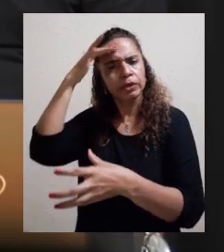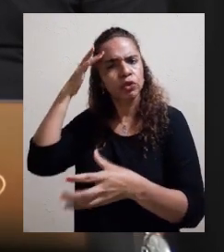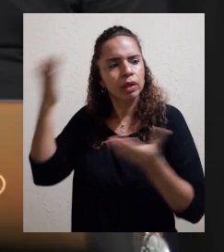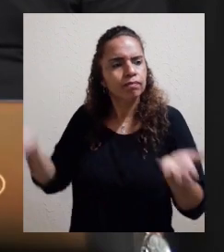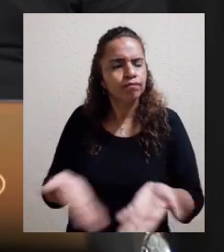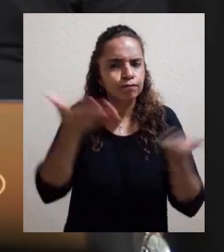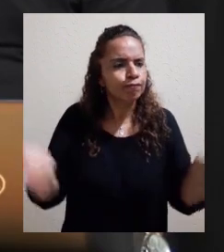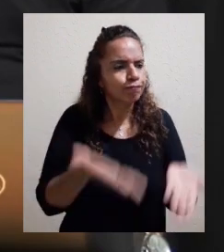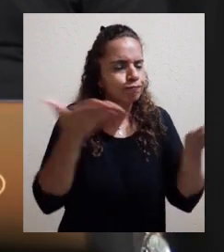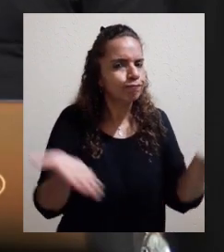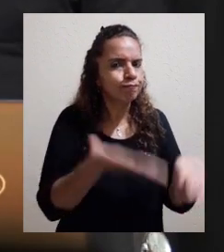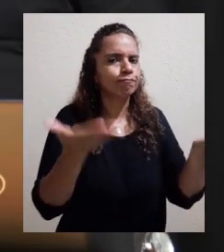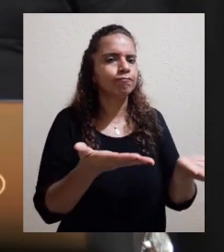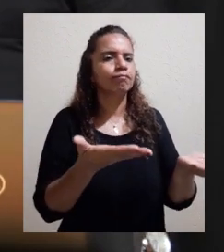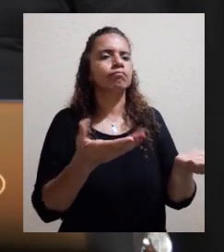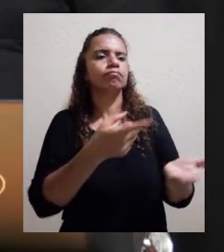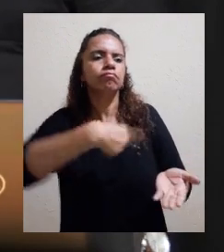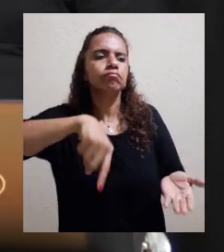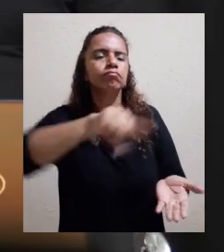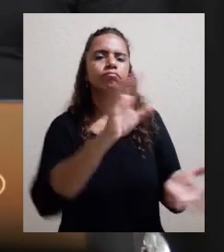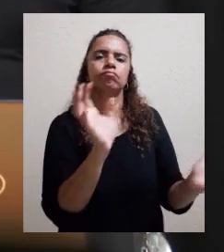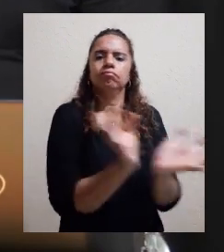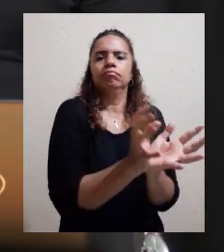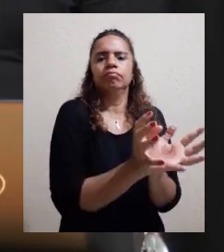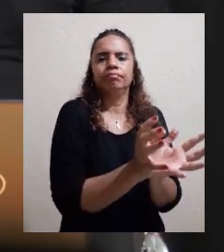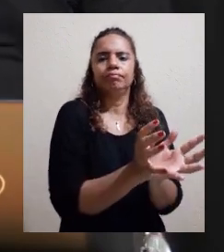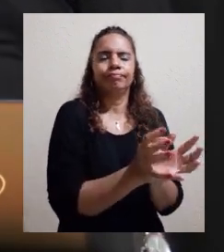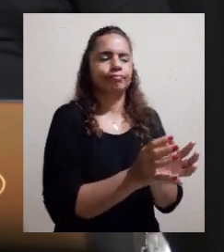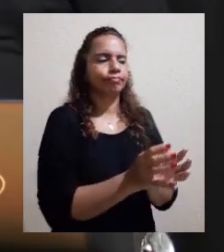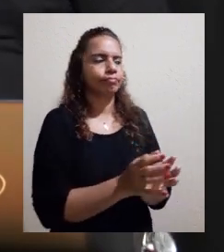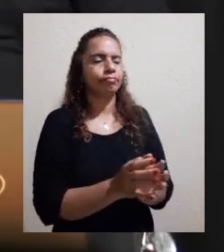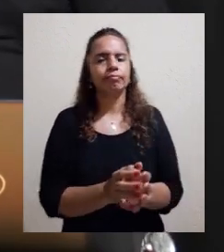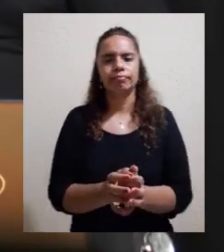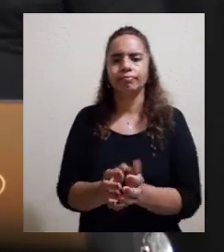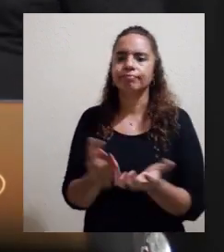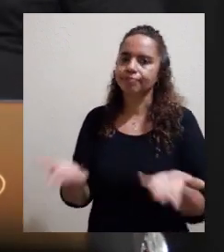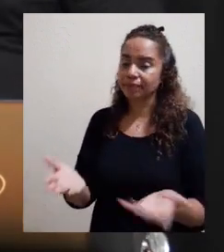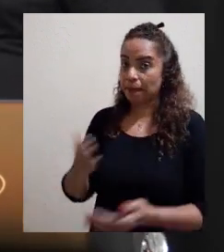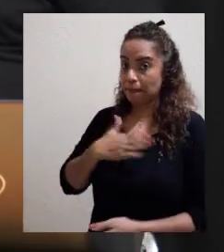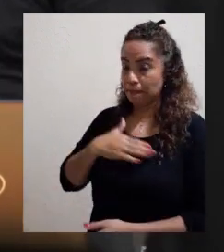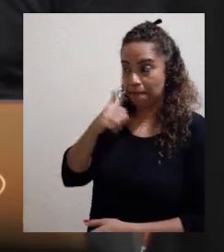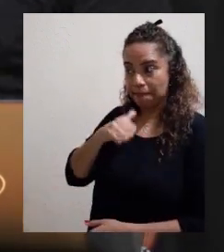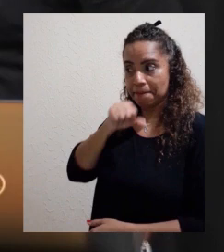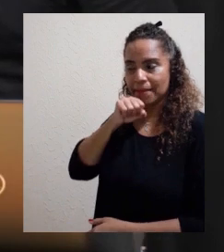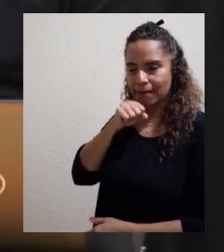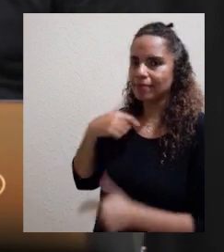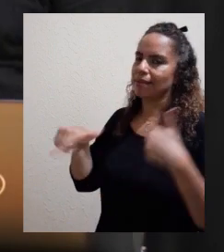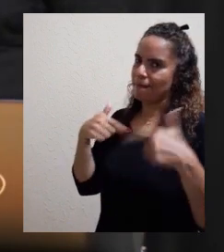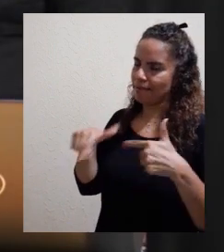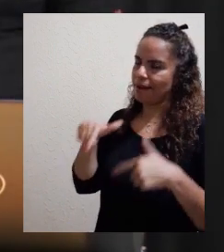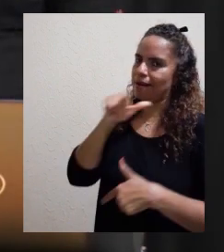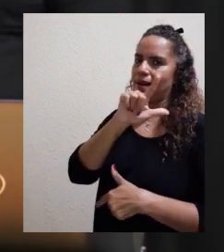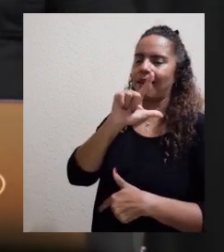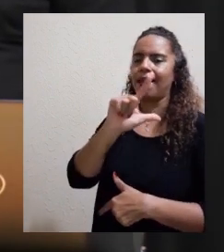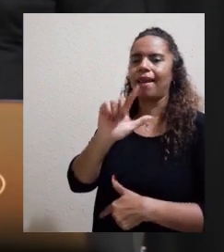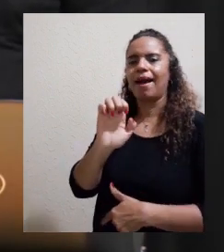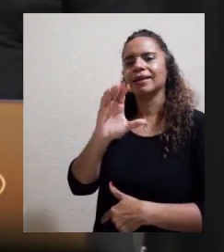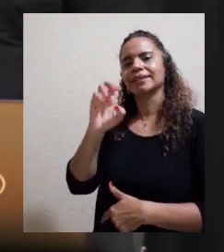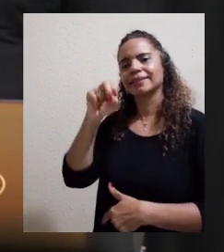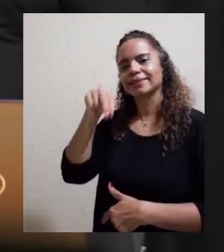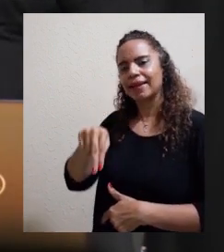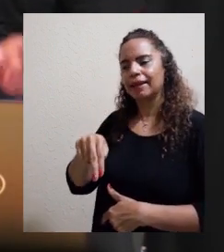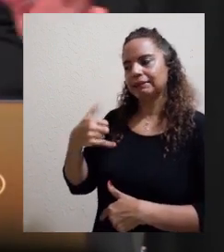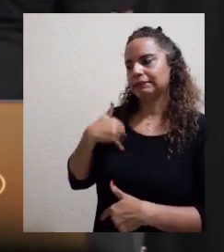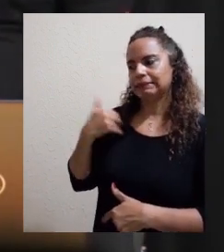a fazer um reforço positivo e a motivar quem está na linha de frente. Minha mãe é do serviço de saúde, ela trabalha no LACEN. Então não